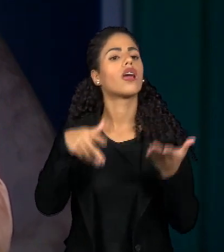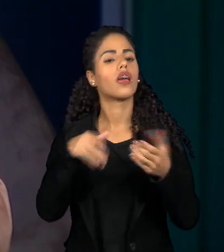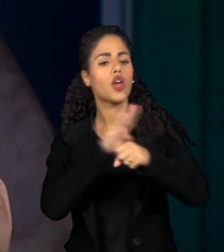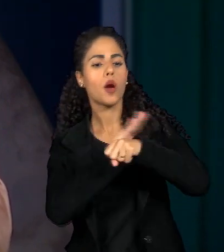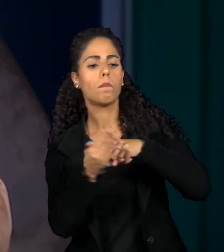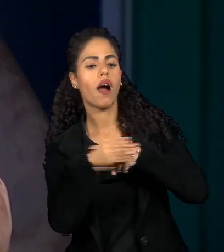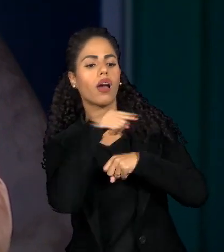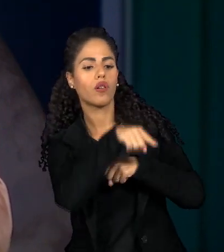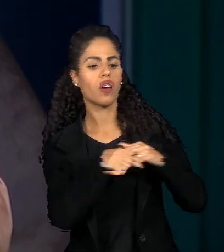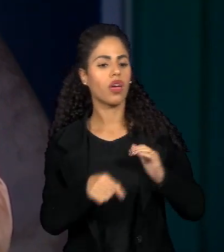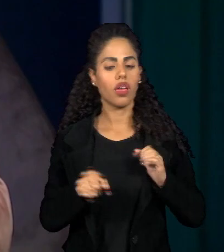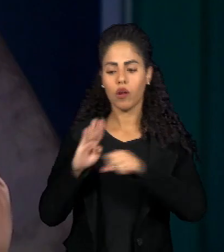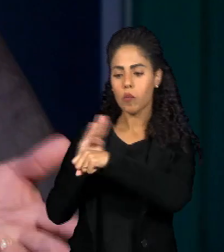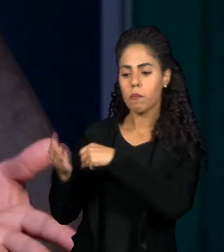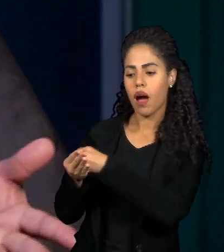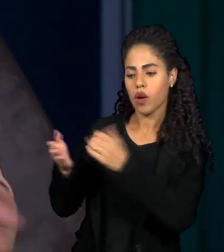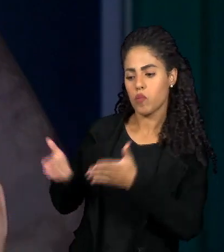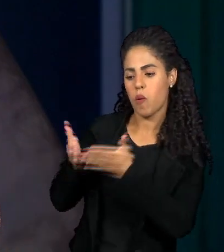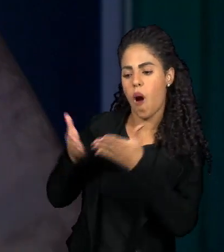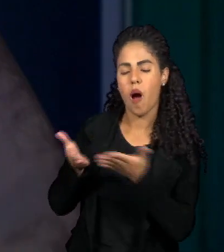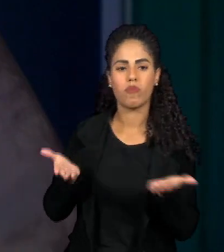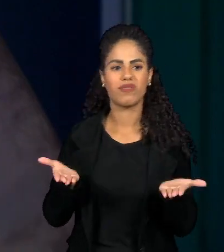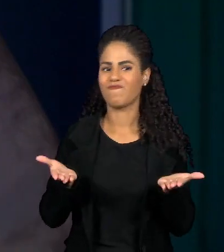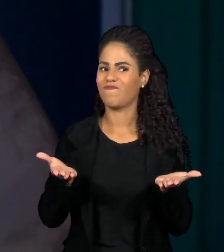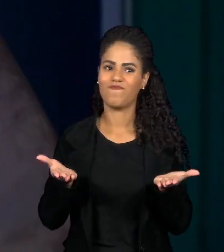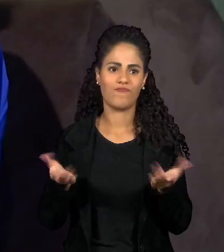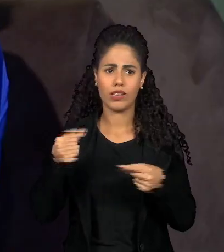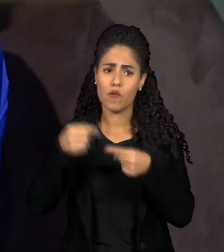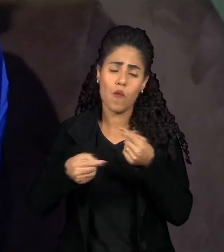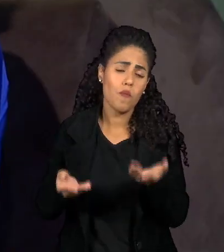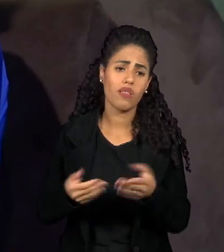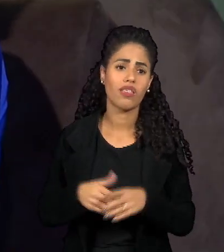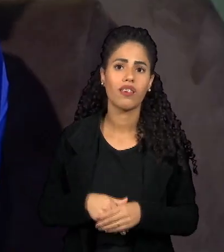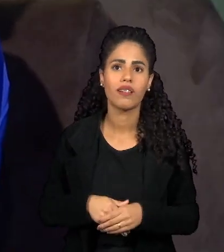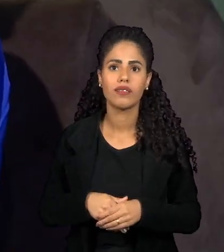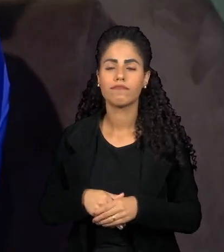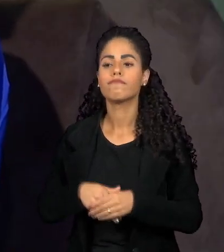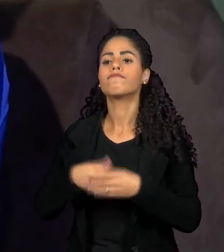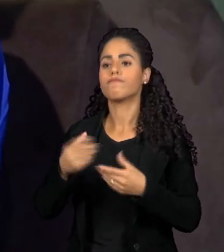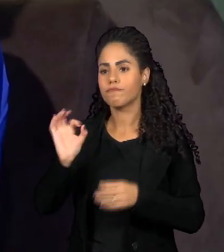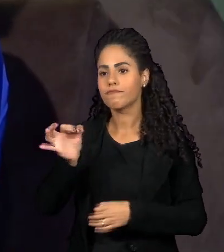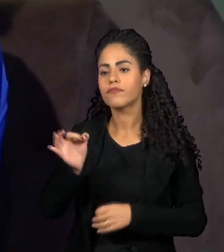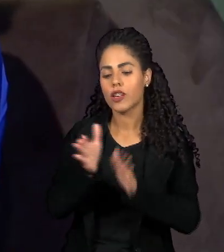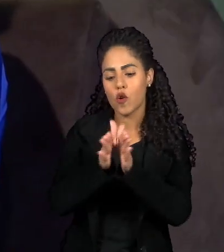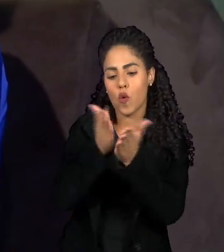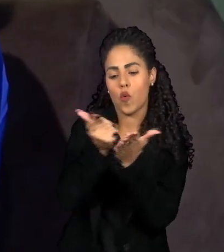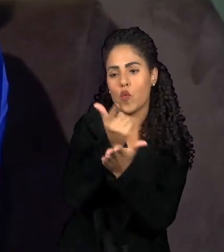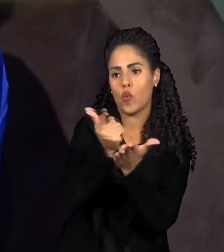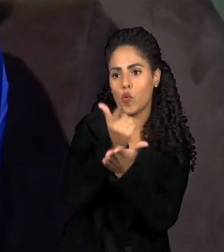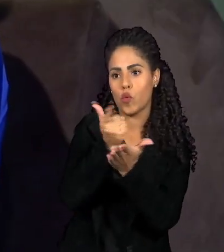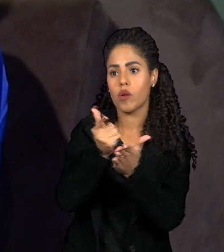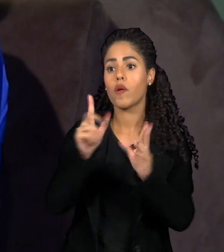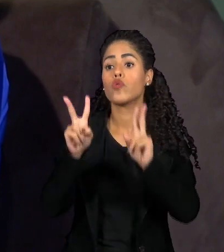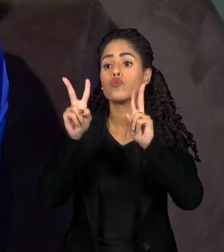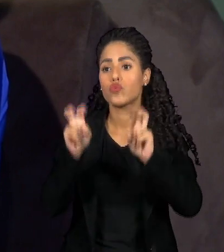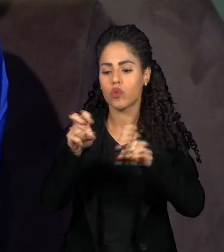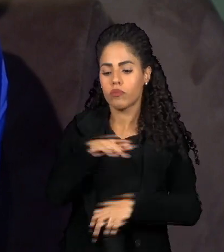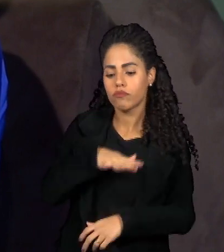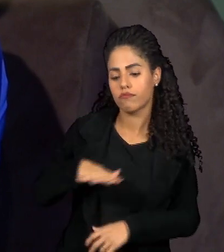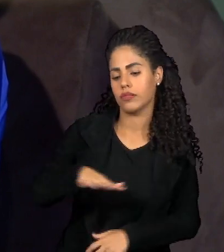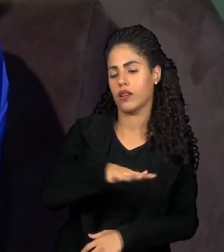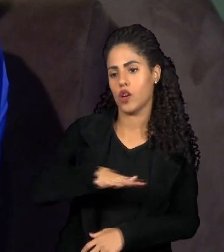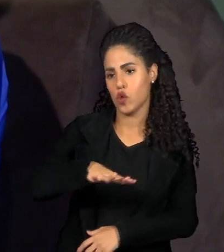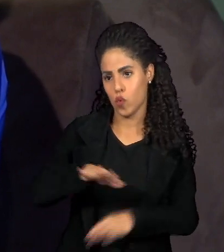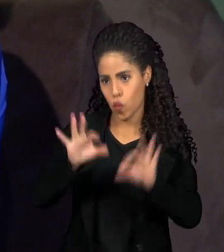em determinado condomínio, mas às vezes. É isso, doutora? O livro trata dessa questão, né, da segregação territorial